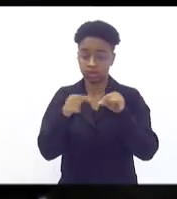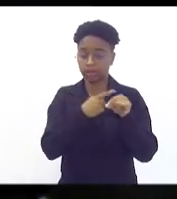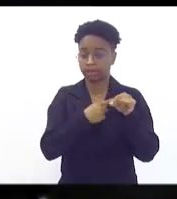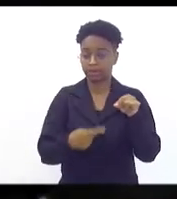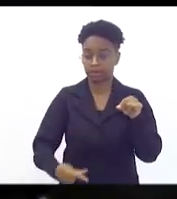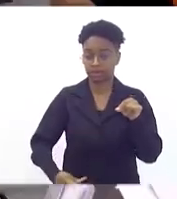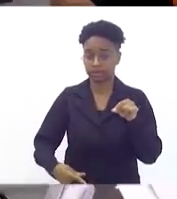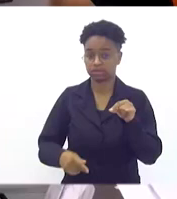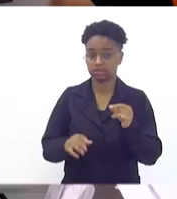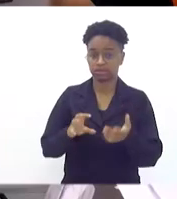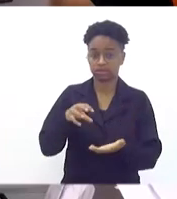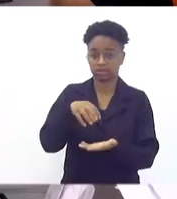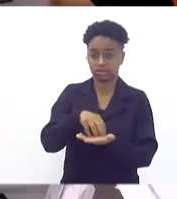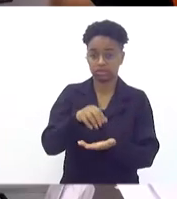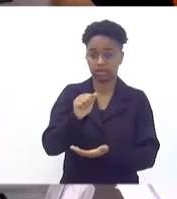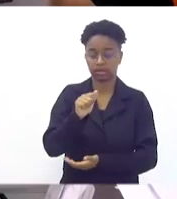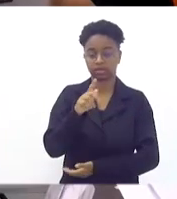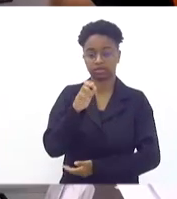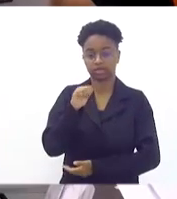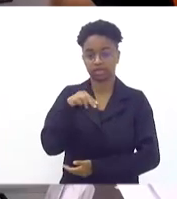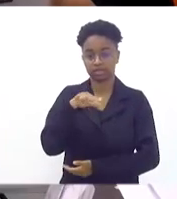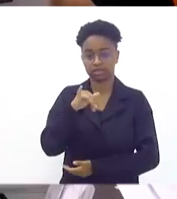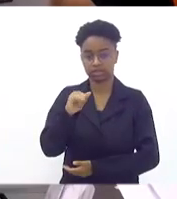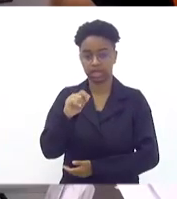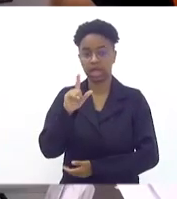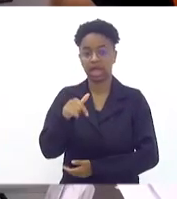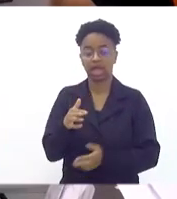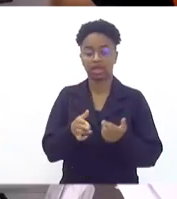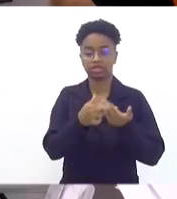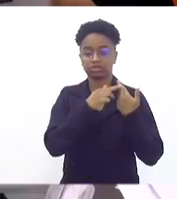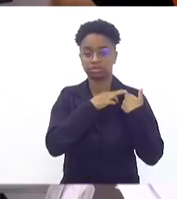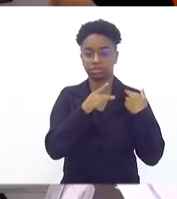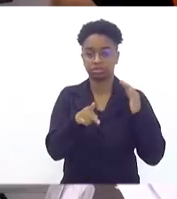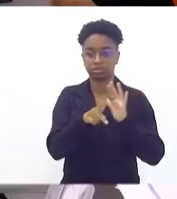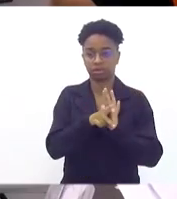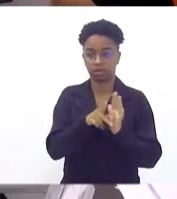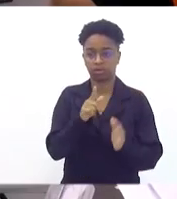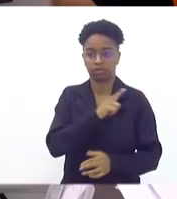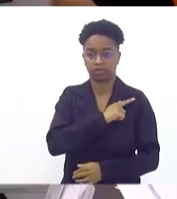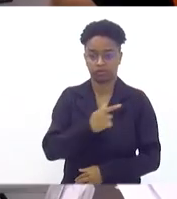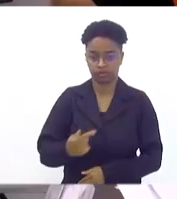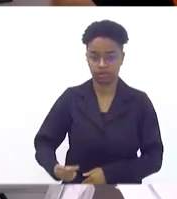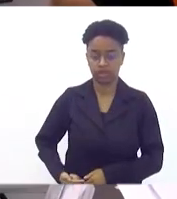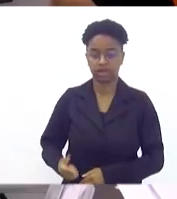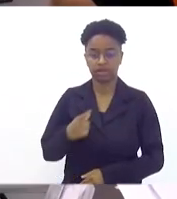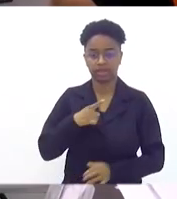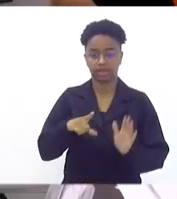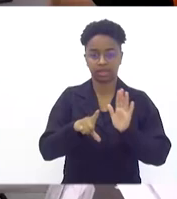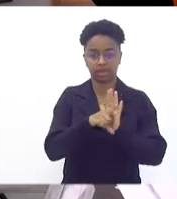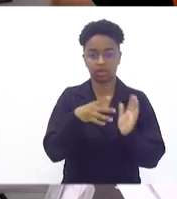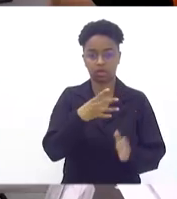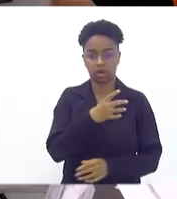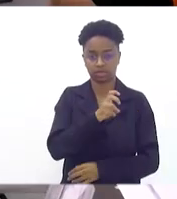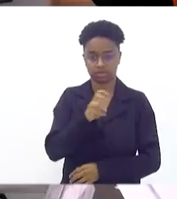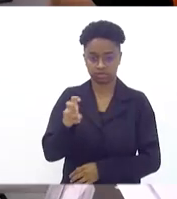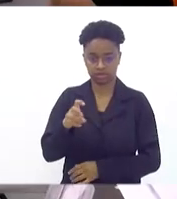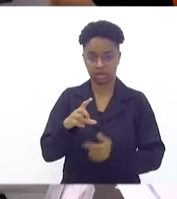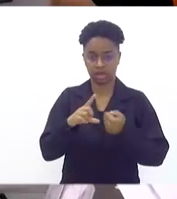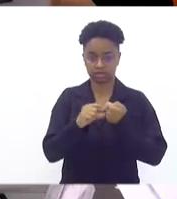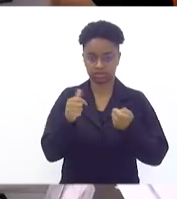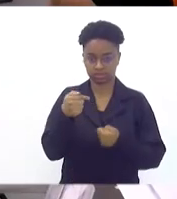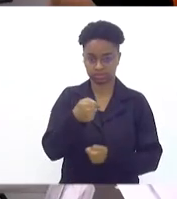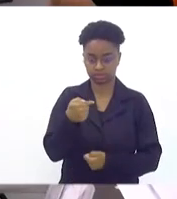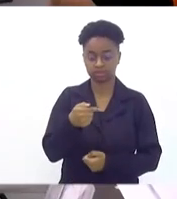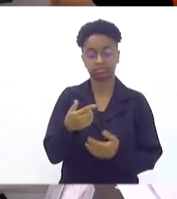agência é ato exclusivo do governador do Estado relativo sétimo da Lei Exatamente exatamente na verdade